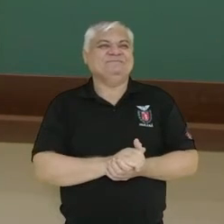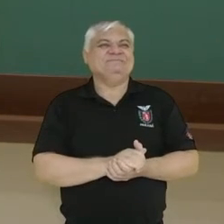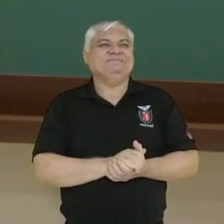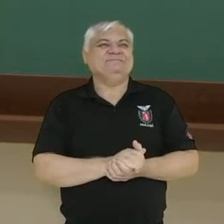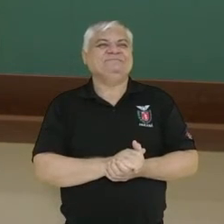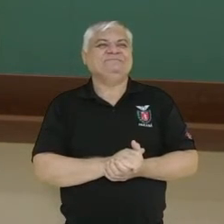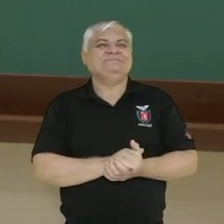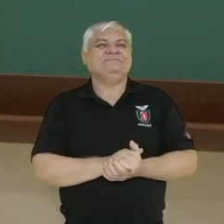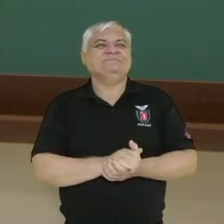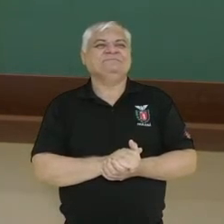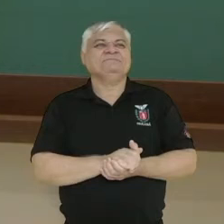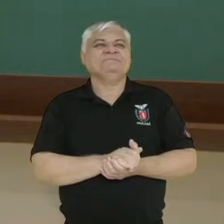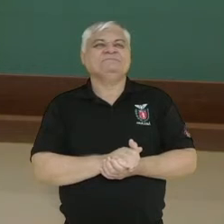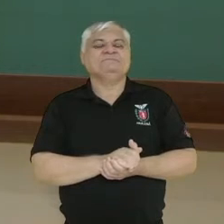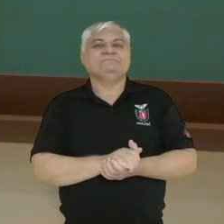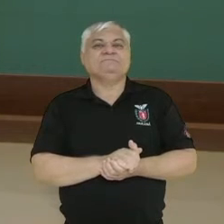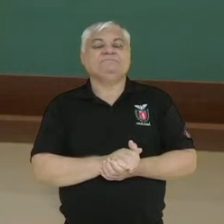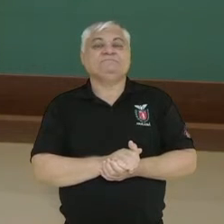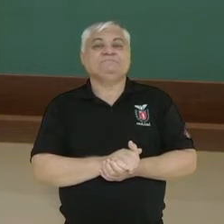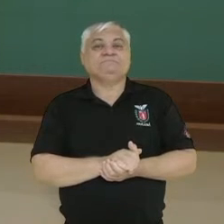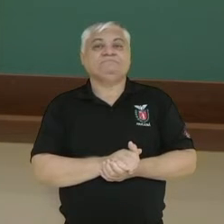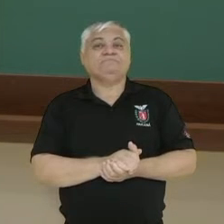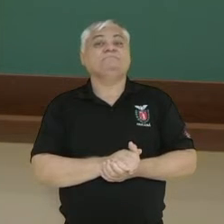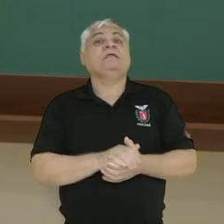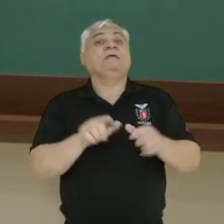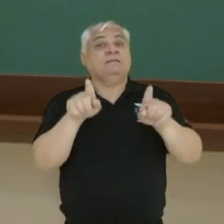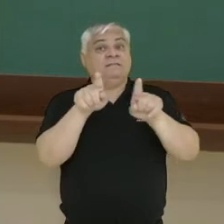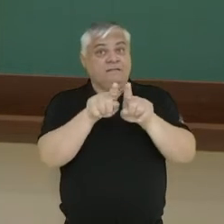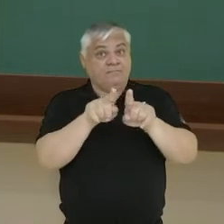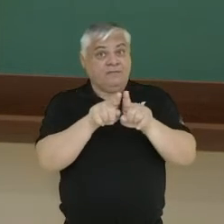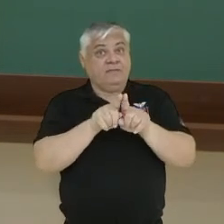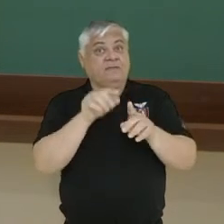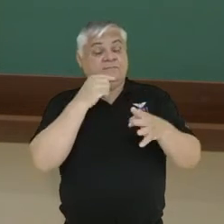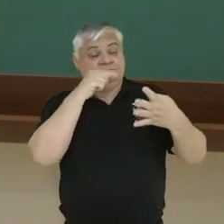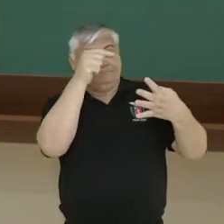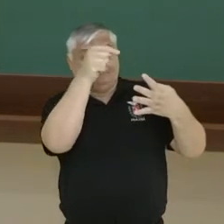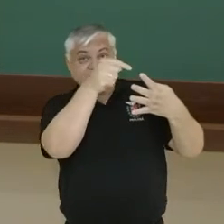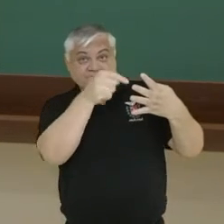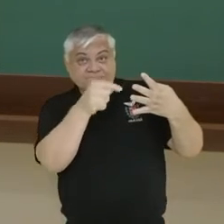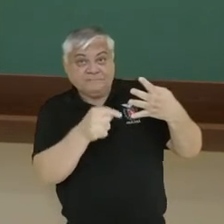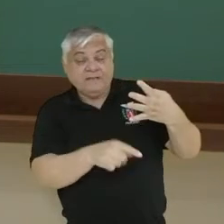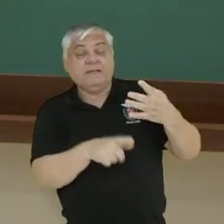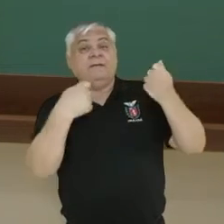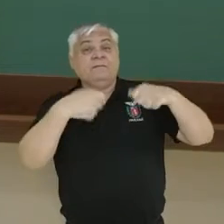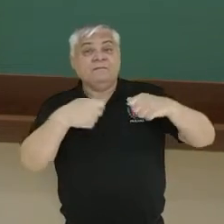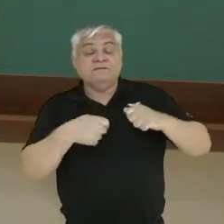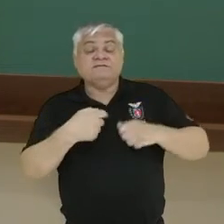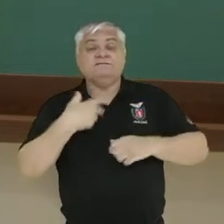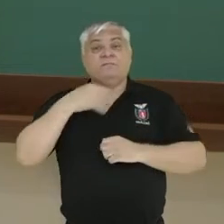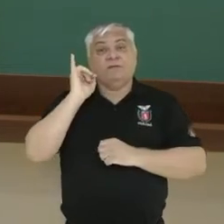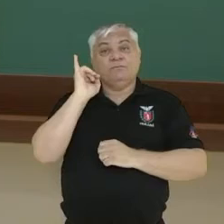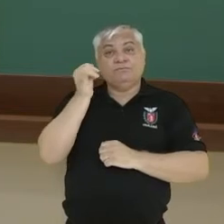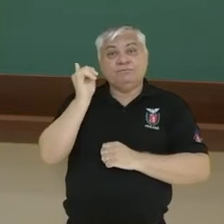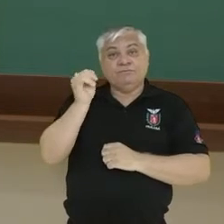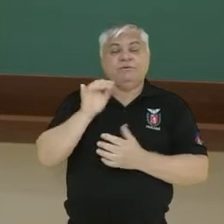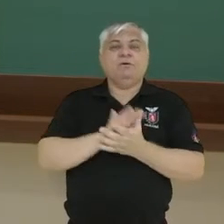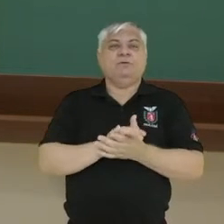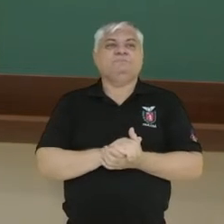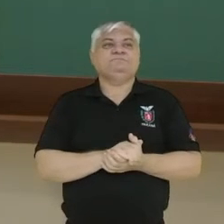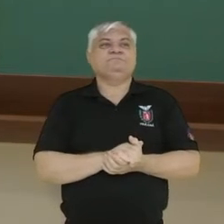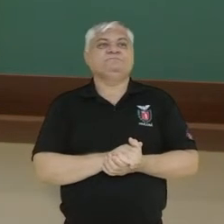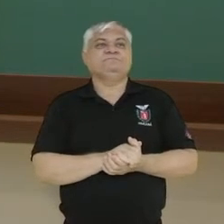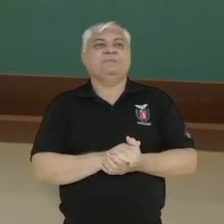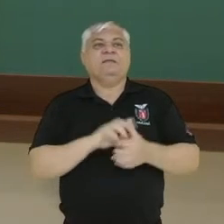bom? Vamos lembrar, então, os passos necessários, então, para realizarmos a contação, então, do